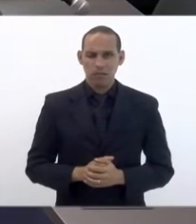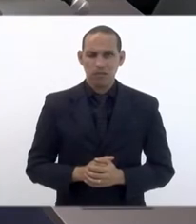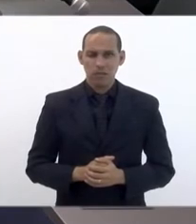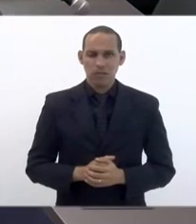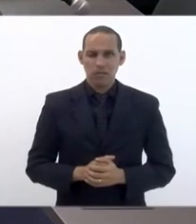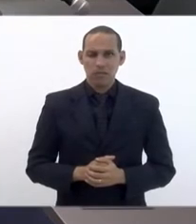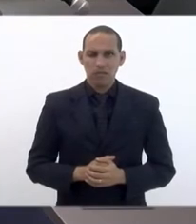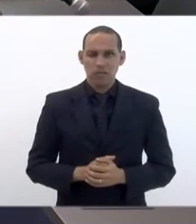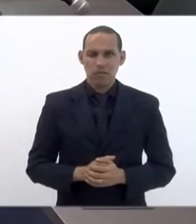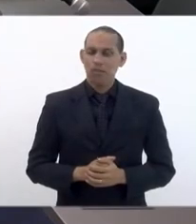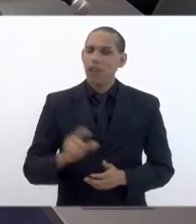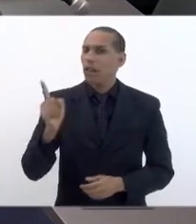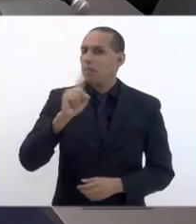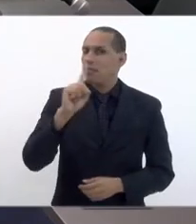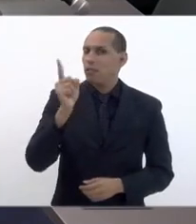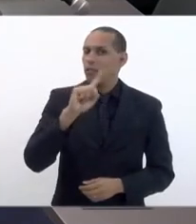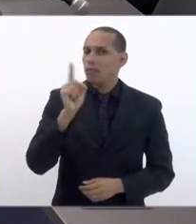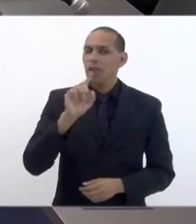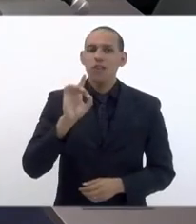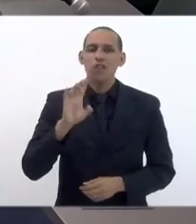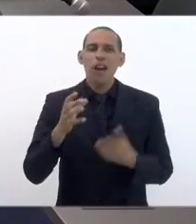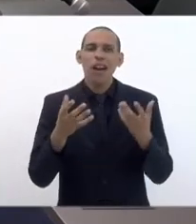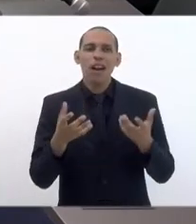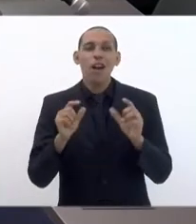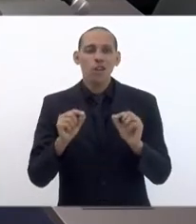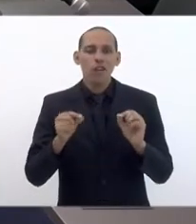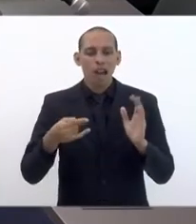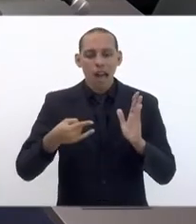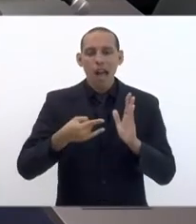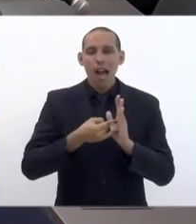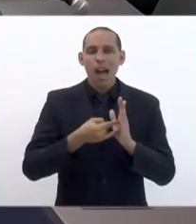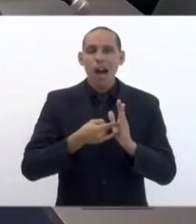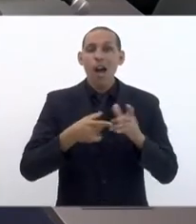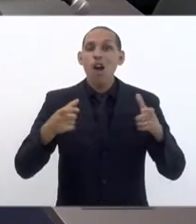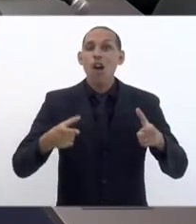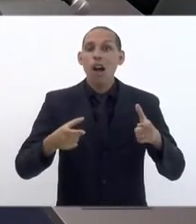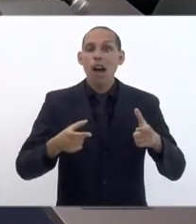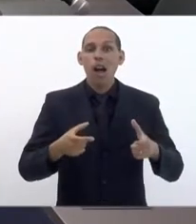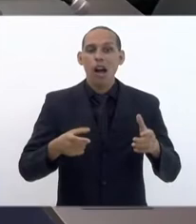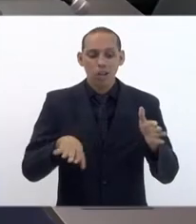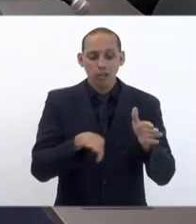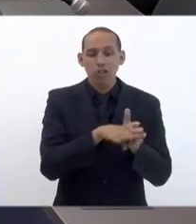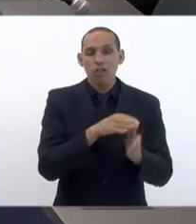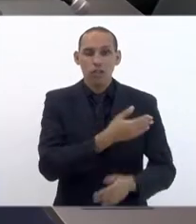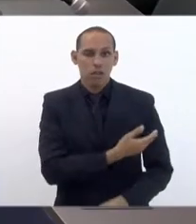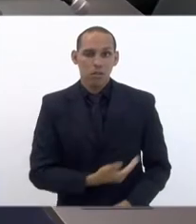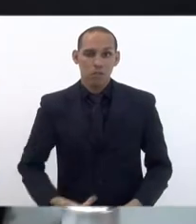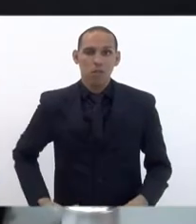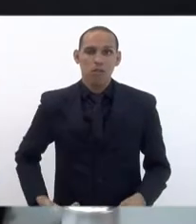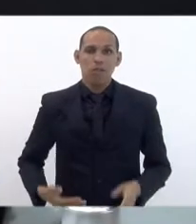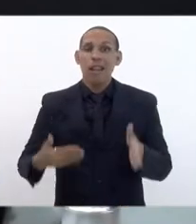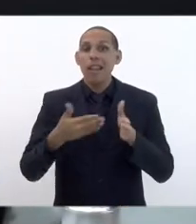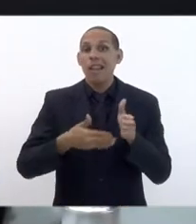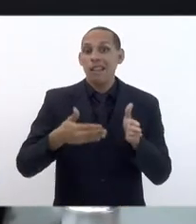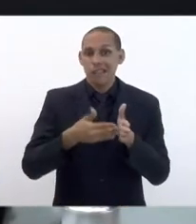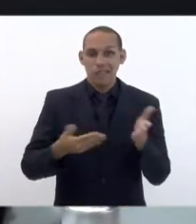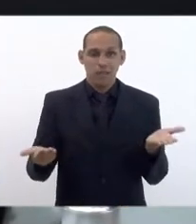serviço. Não. Ele só quer fazer recarga em estacionamento público. Ele está limitando.